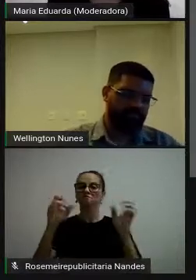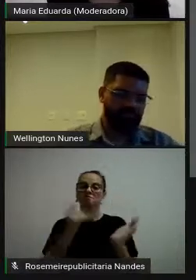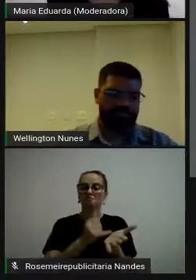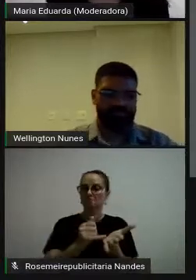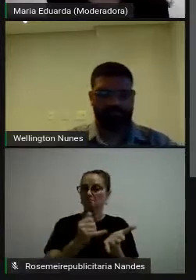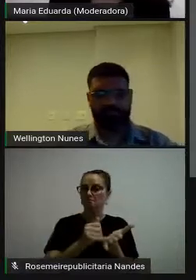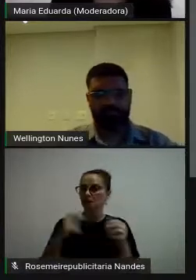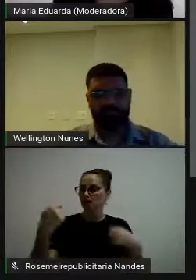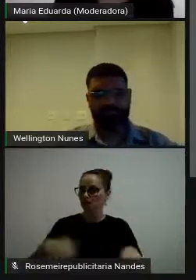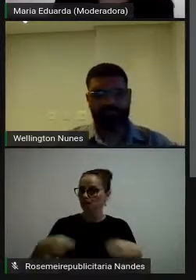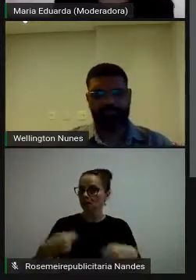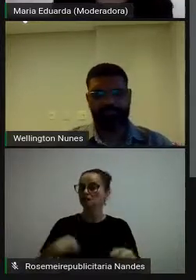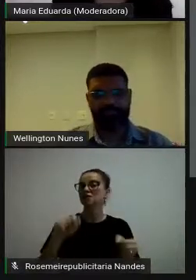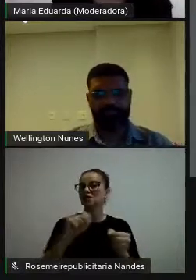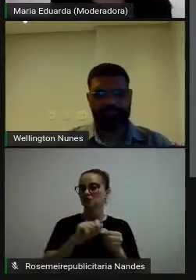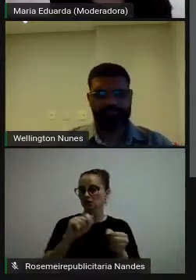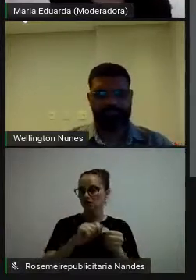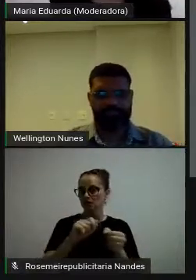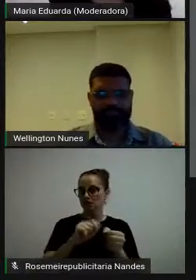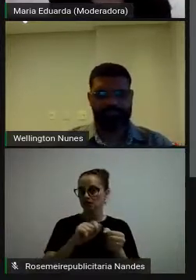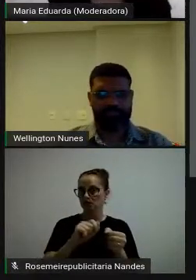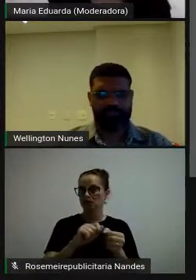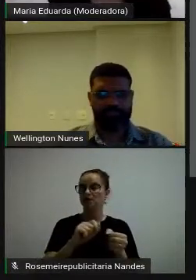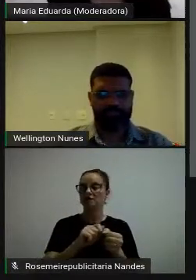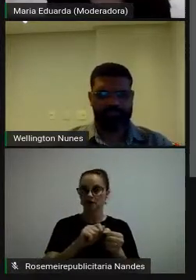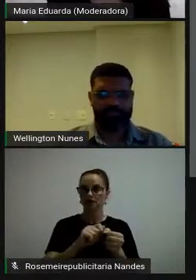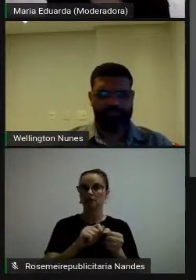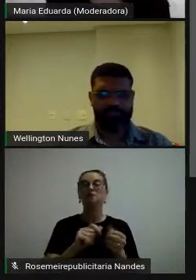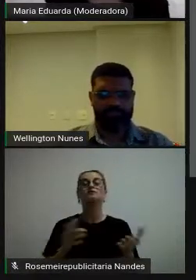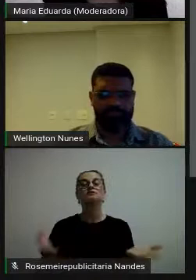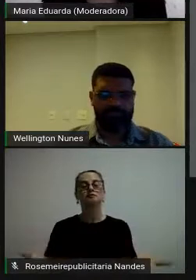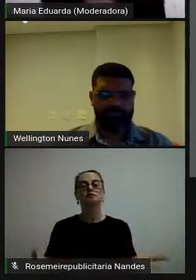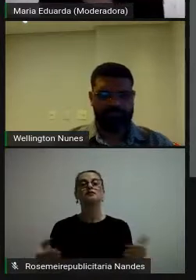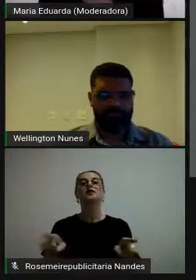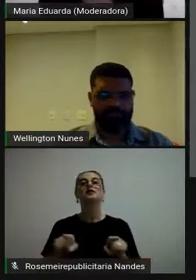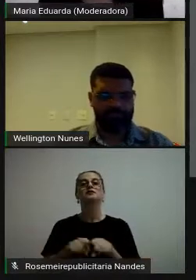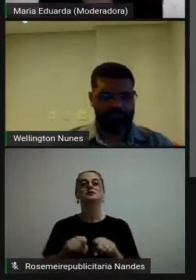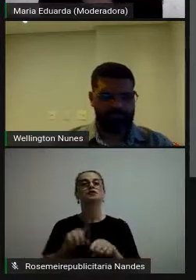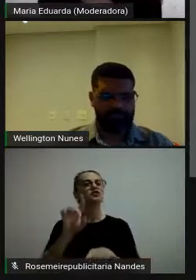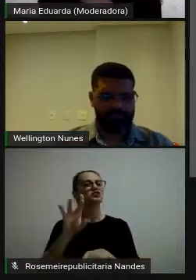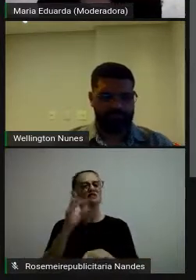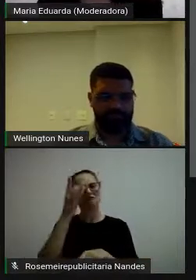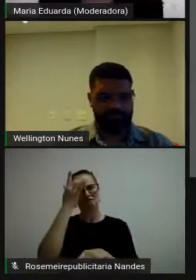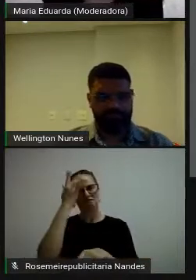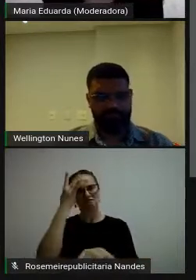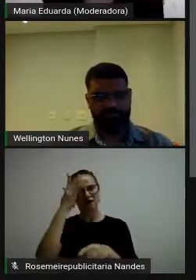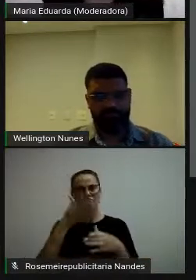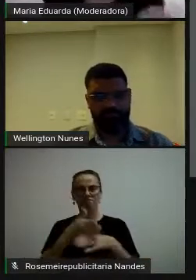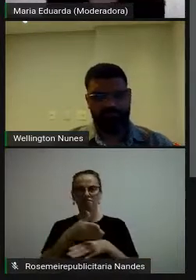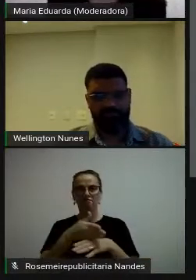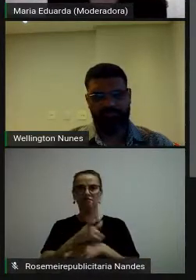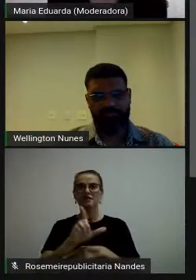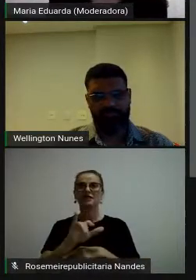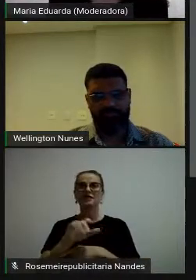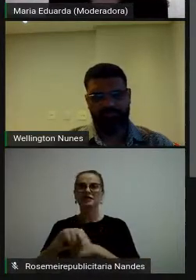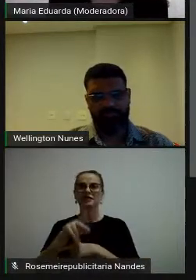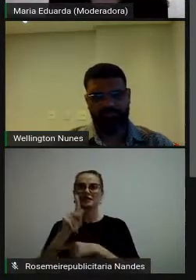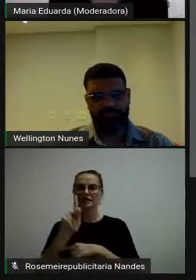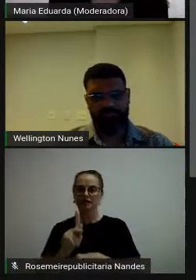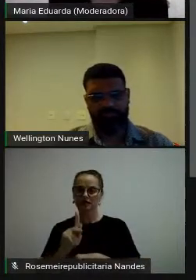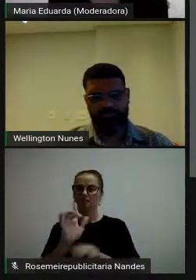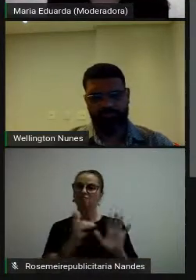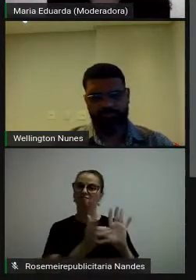vocês fizeram no Event 3. Se você não tiver feito ainda, basta acessar o link que já está no chat, você faz a inscrição, volta para cá e